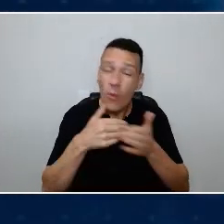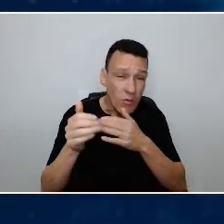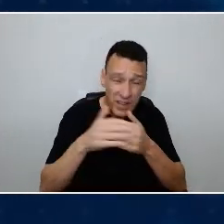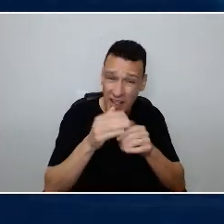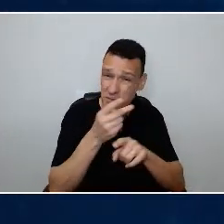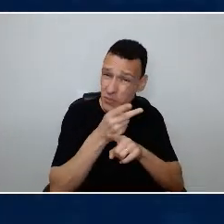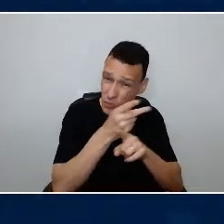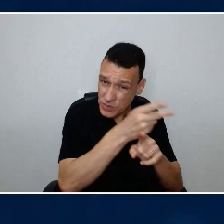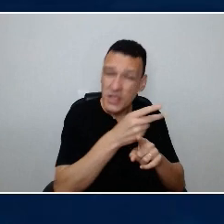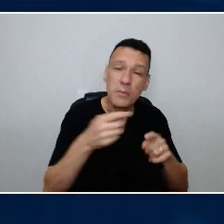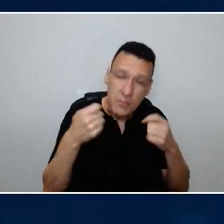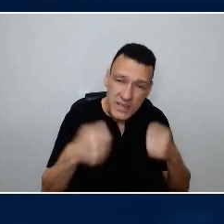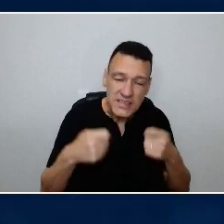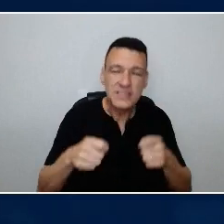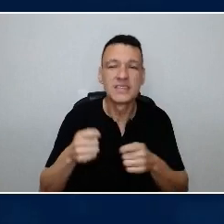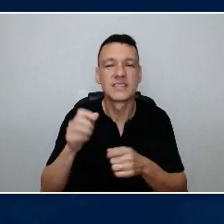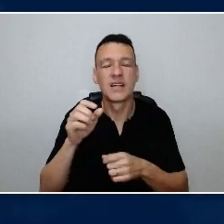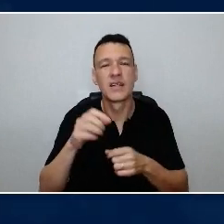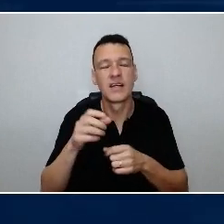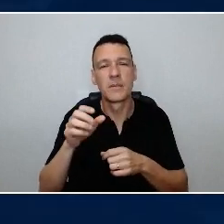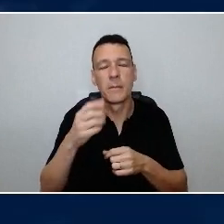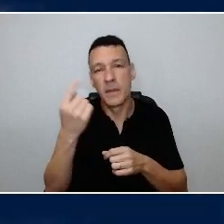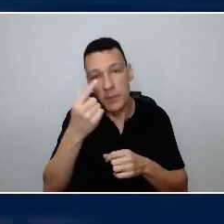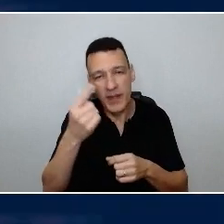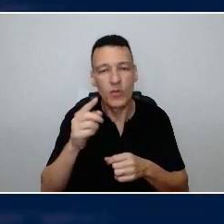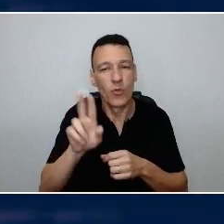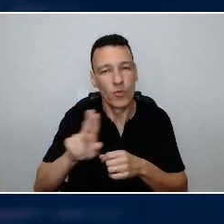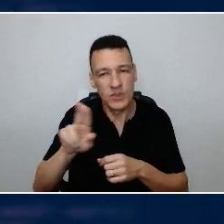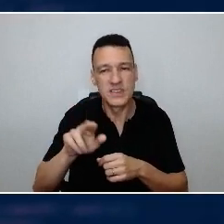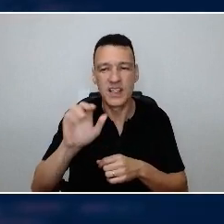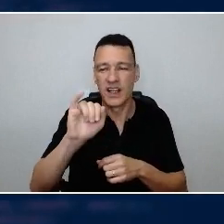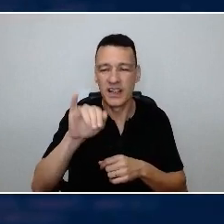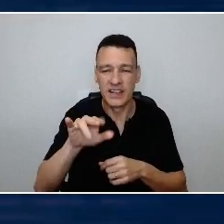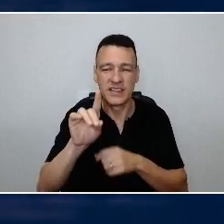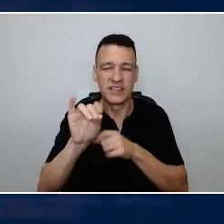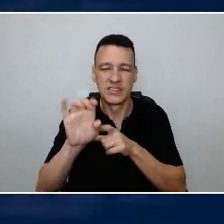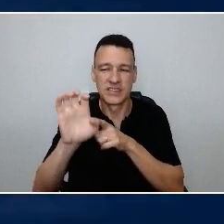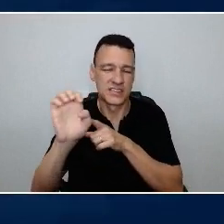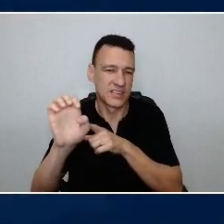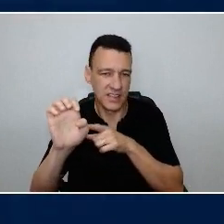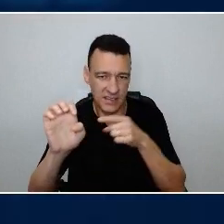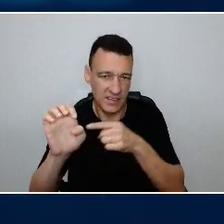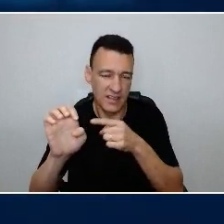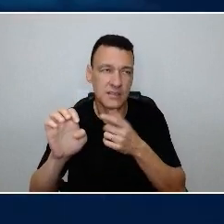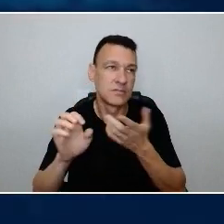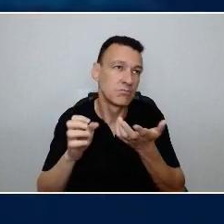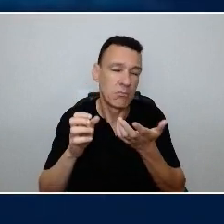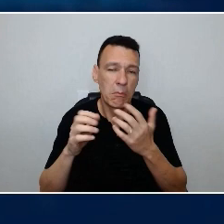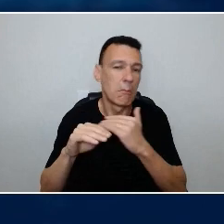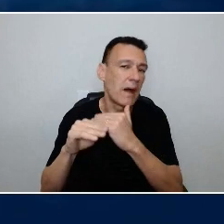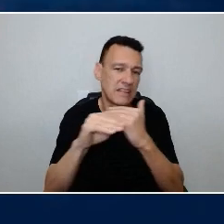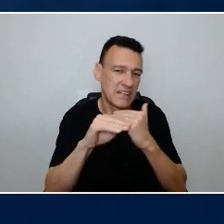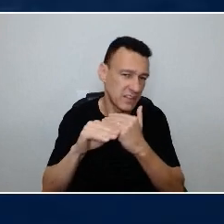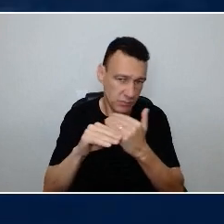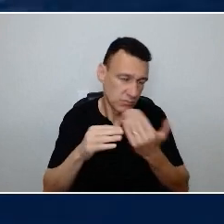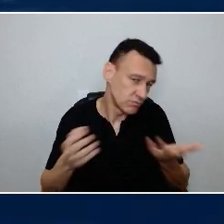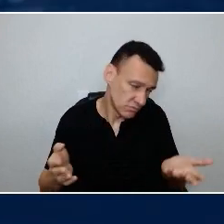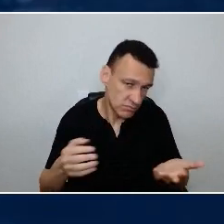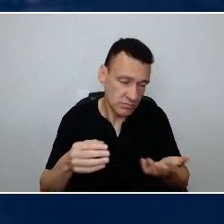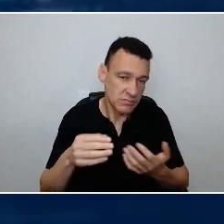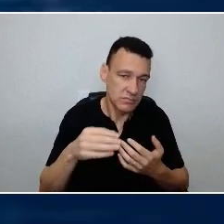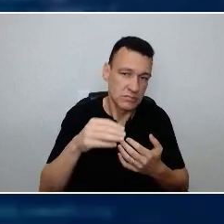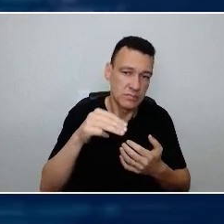sejam eh índices eh padrões né aqueles que são do do mongod ou do Mongo